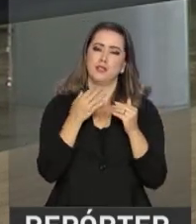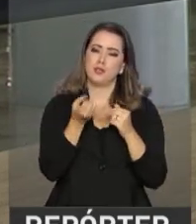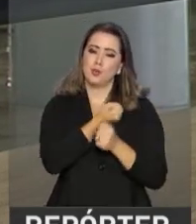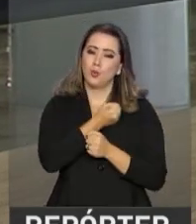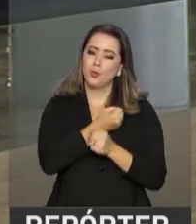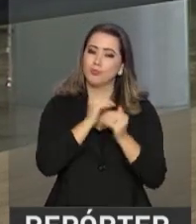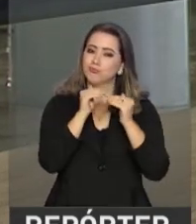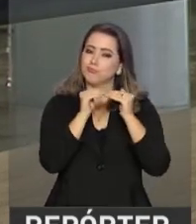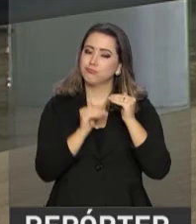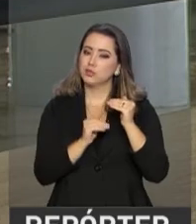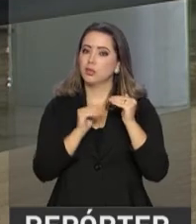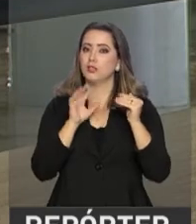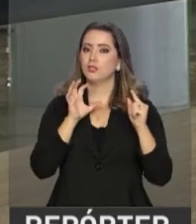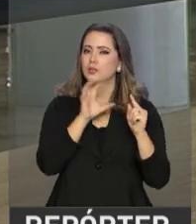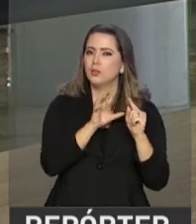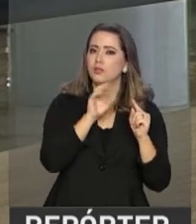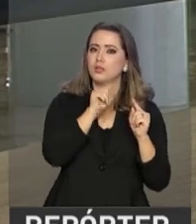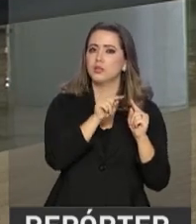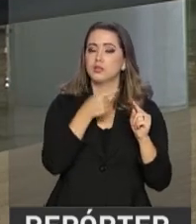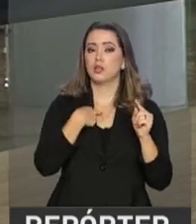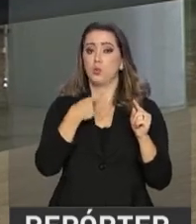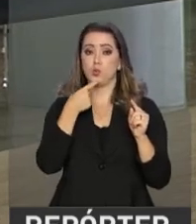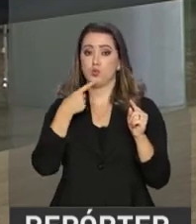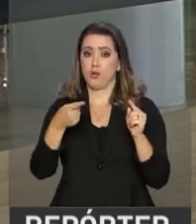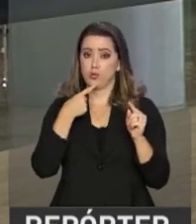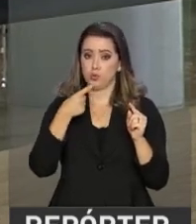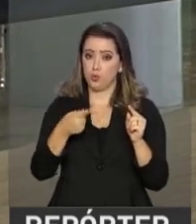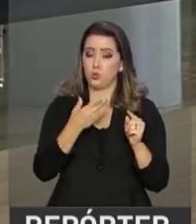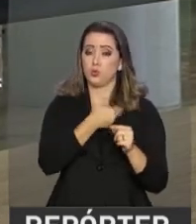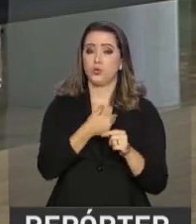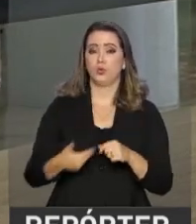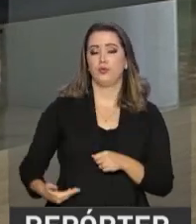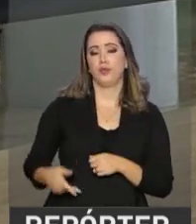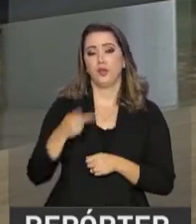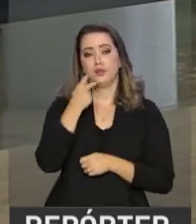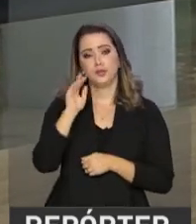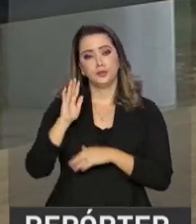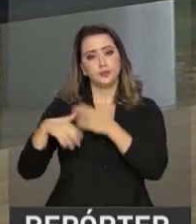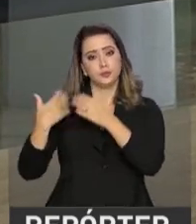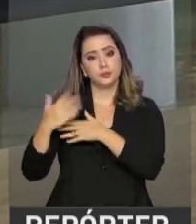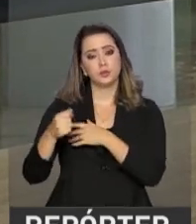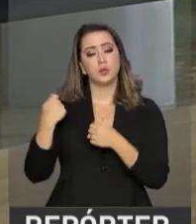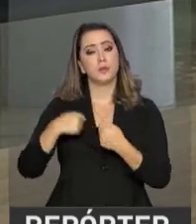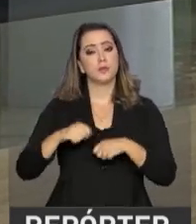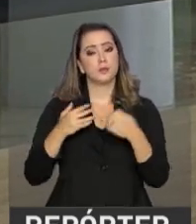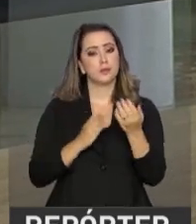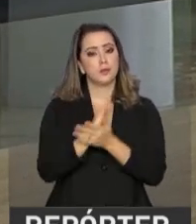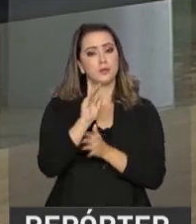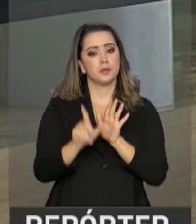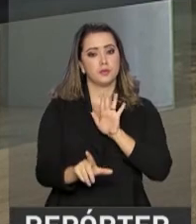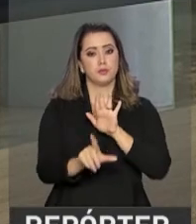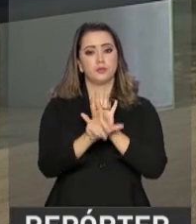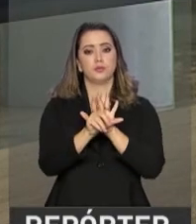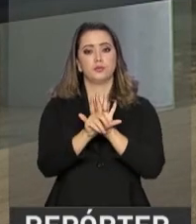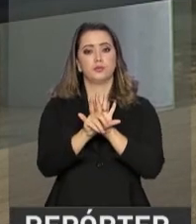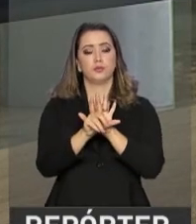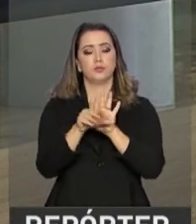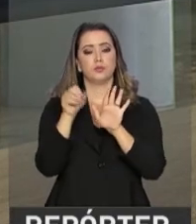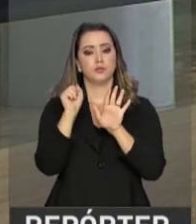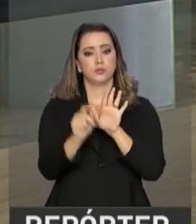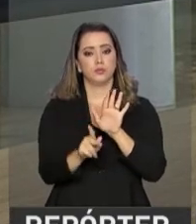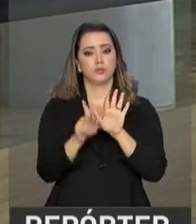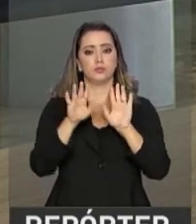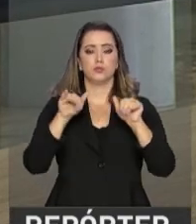ele reflete justamente o discurso do governo que o governo vem defendendo a necessidade de aprovação da reforma da previdência então